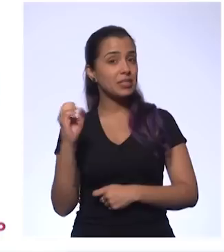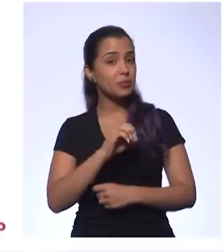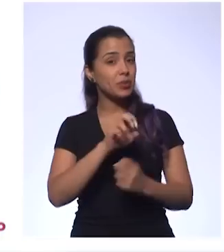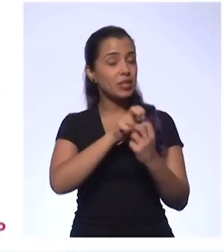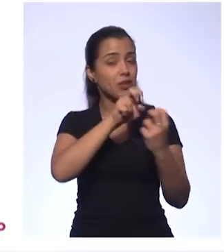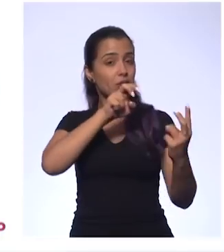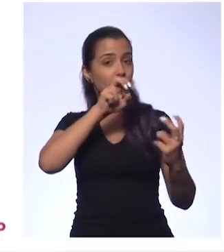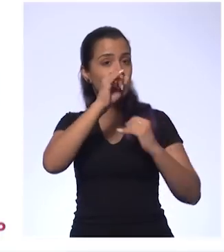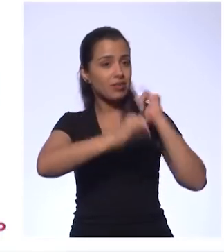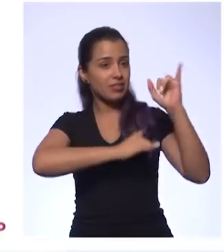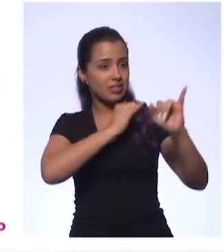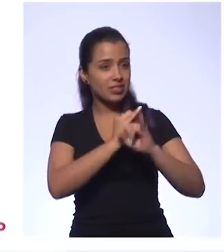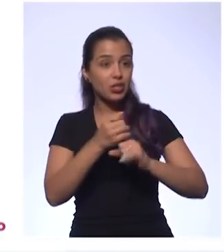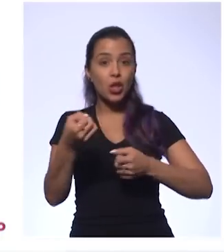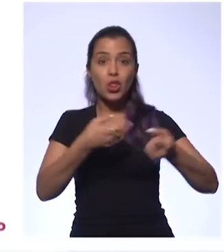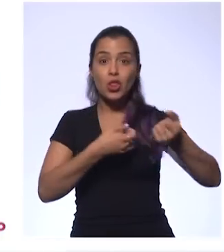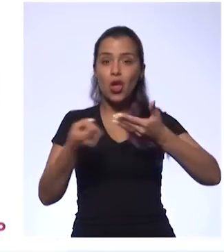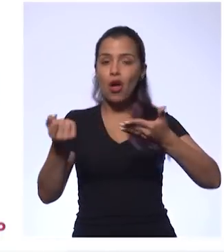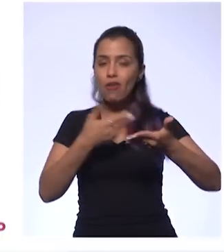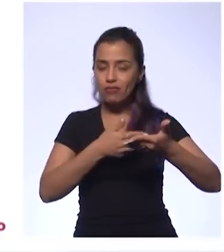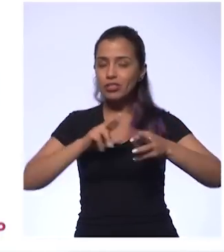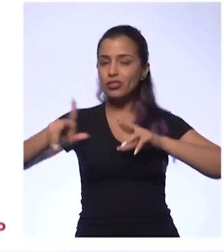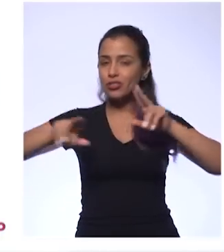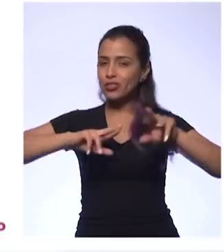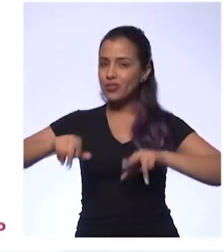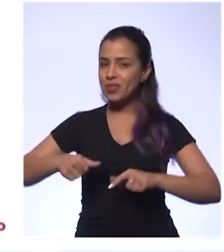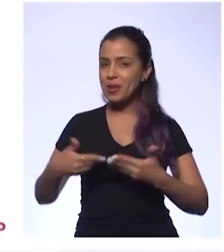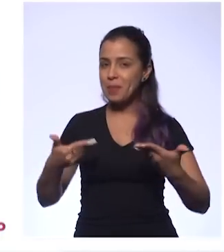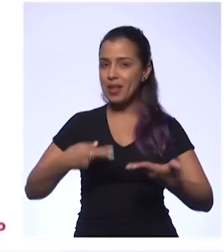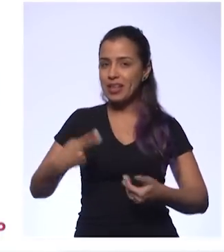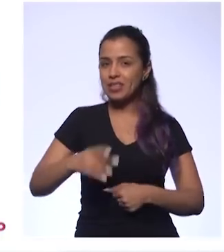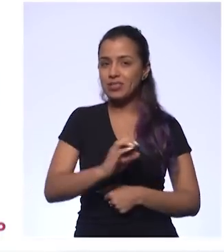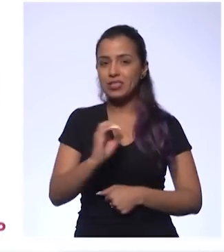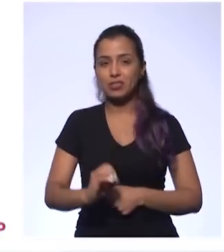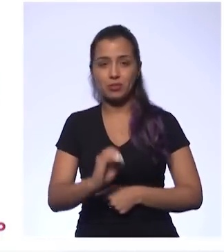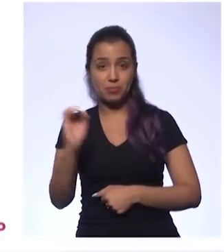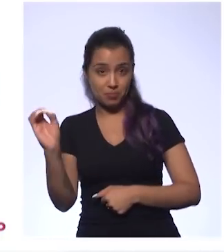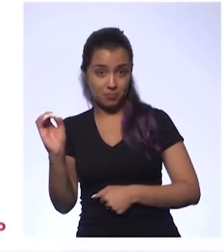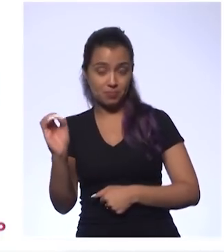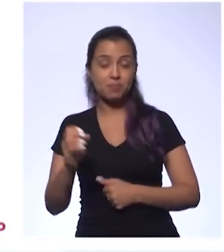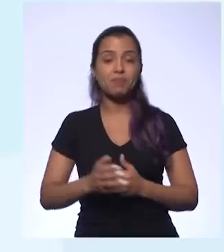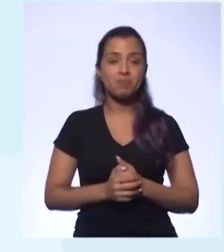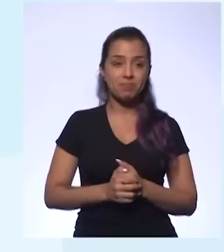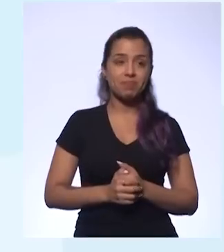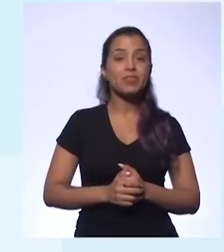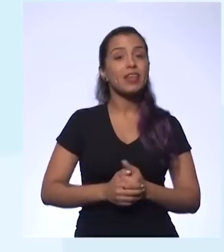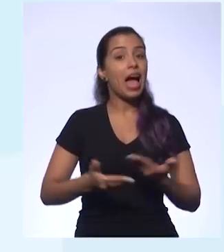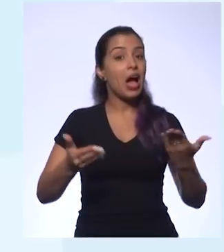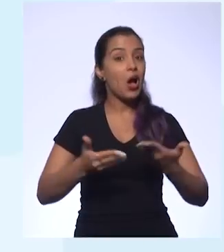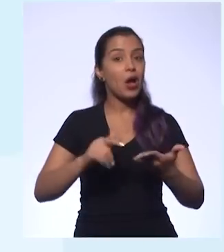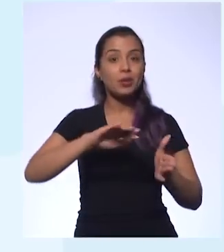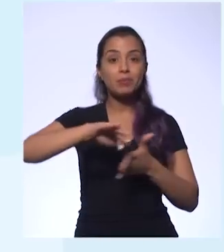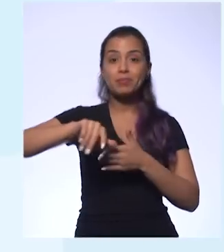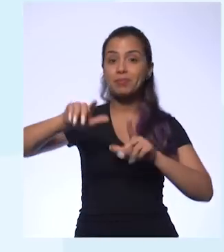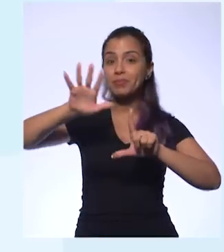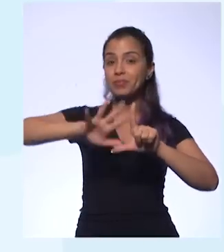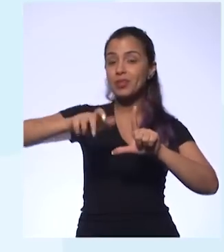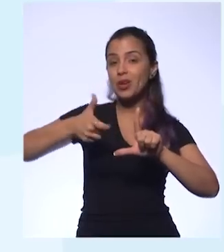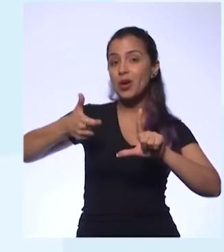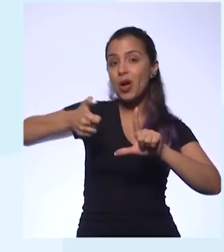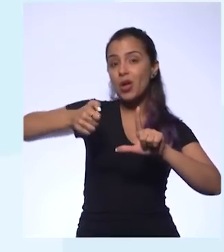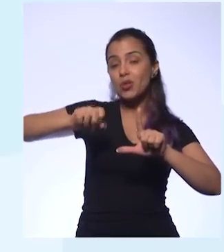online, cheia de Diferentes. novidades, coisas diferentes para vocês aqui no CMSP. E depois tem aquele QR Code maroto.